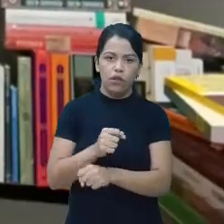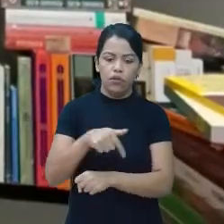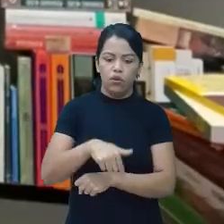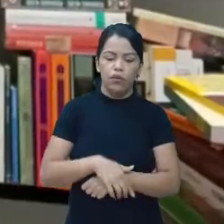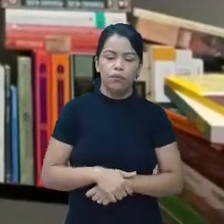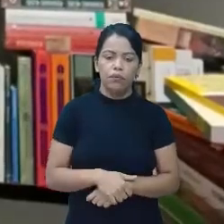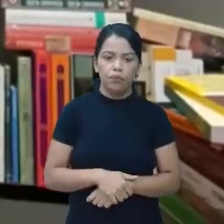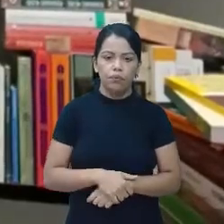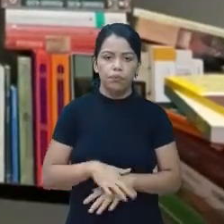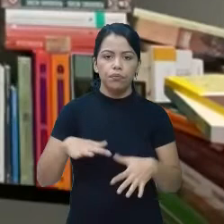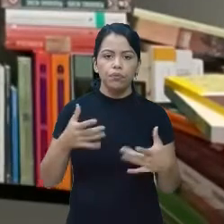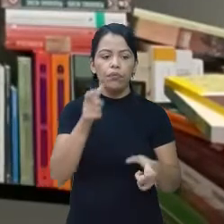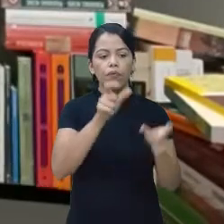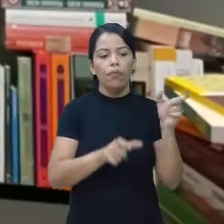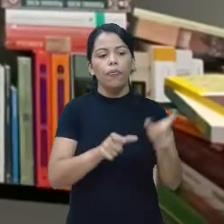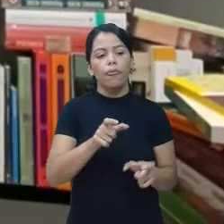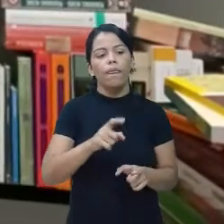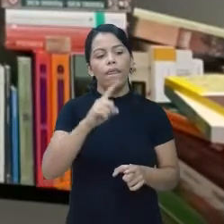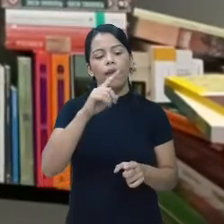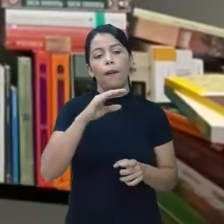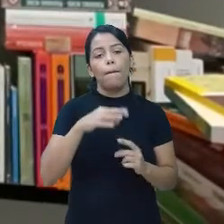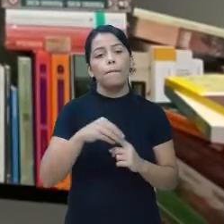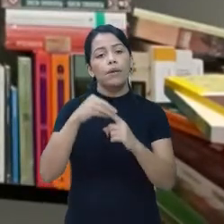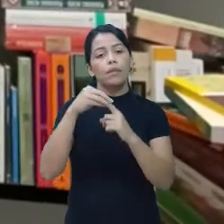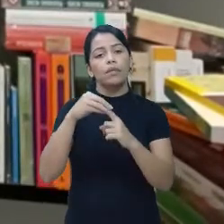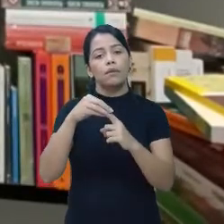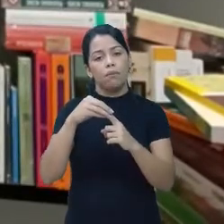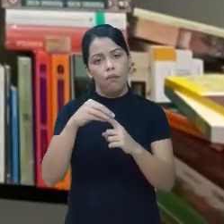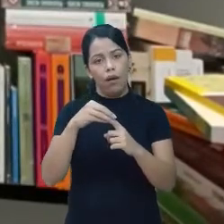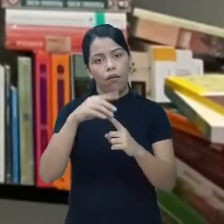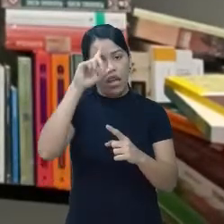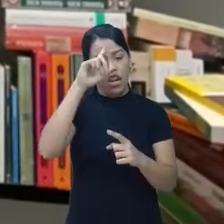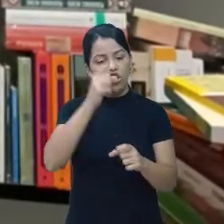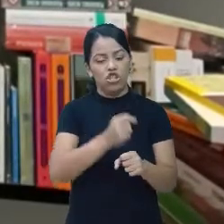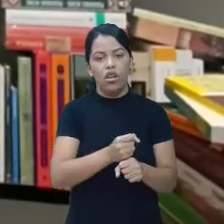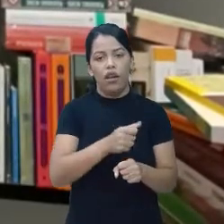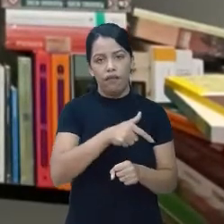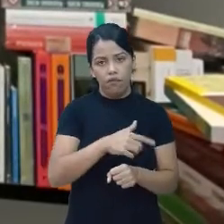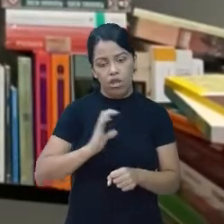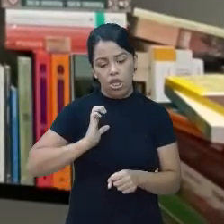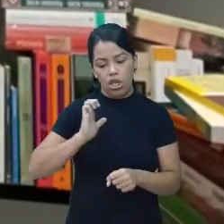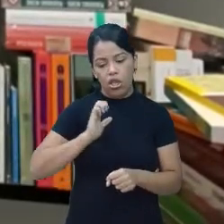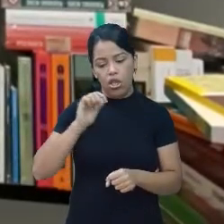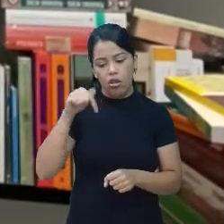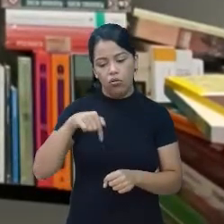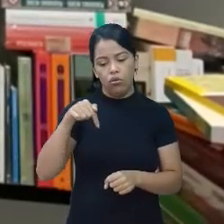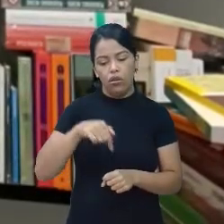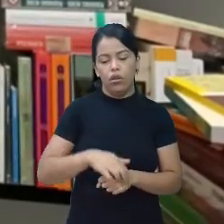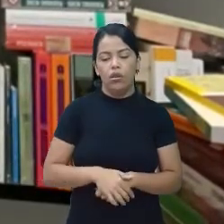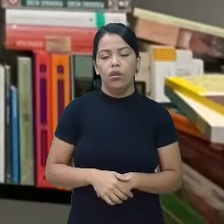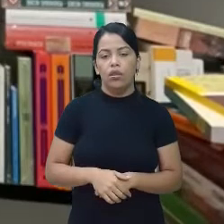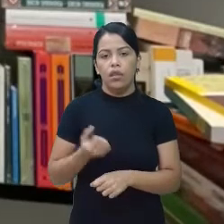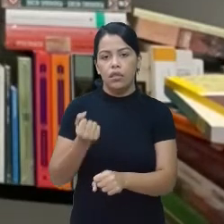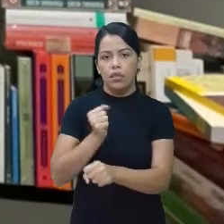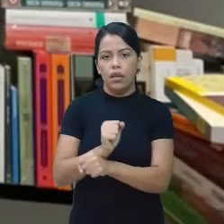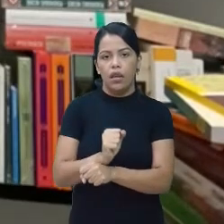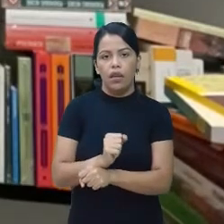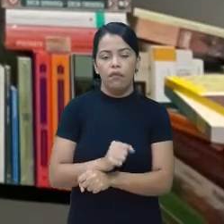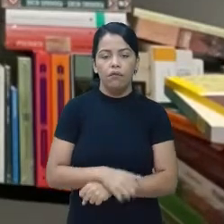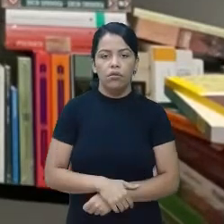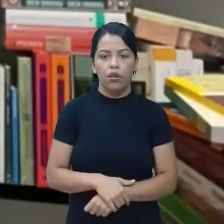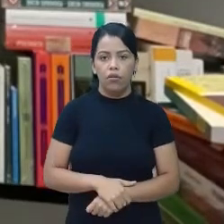Os principais sujeitos que estavam envolvidos nesse negócio, né, era os grandes